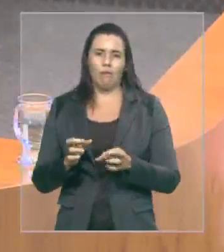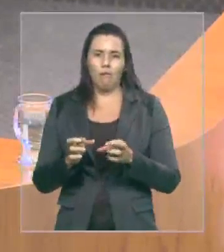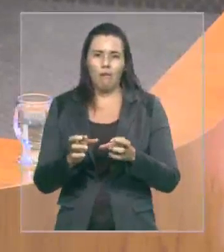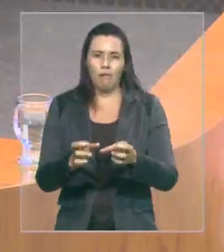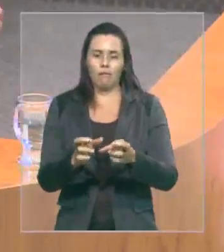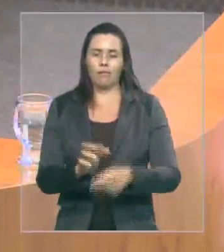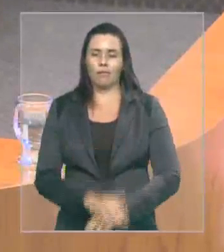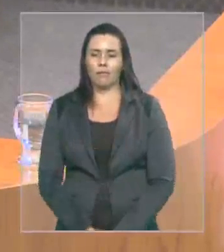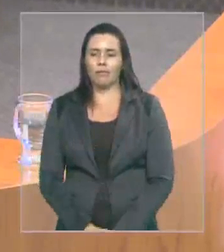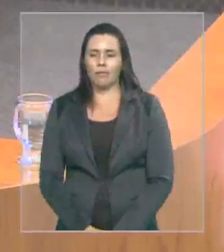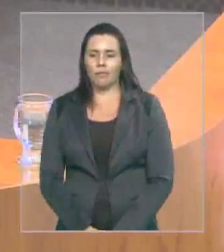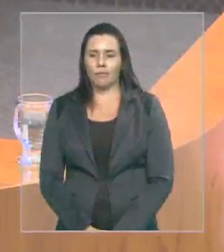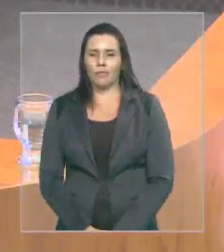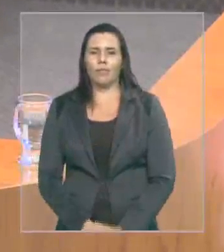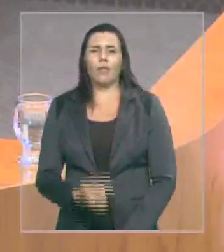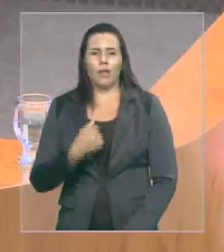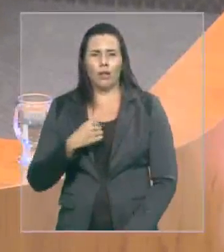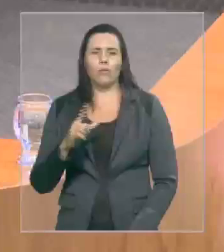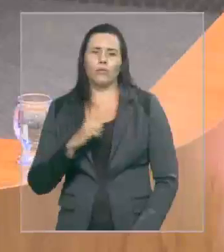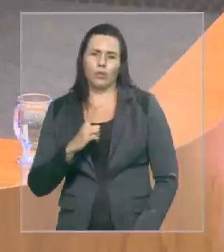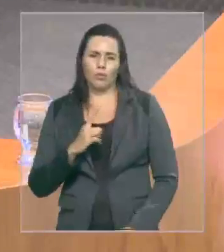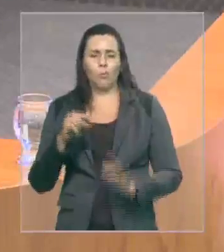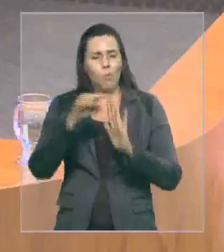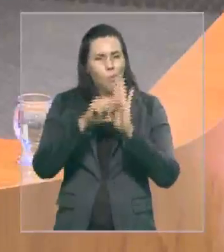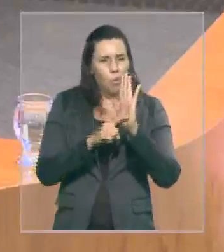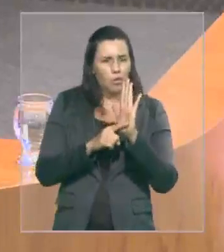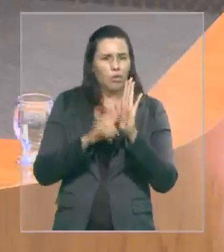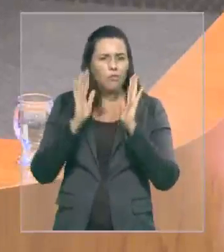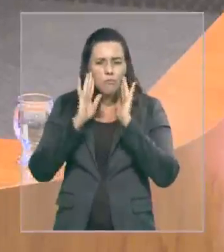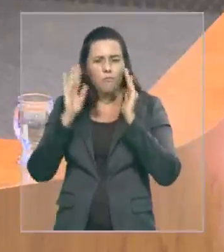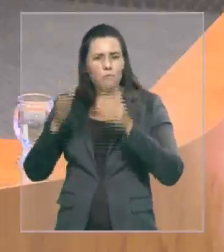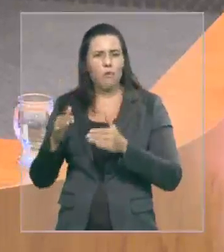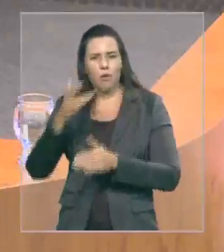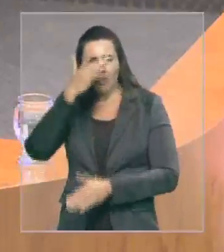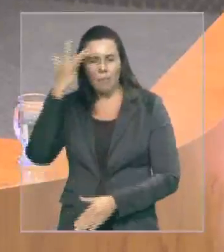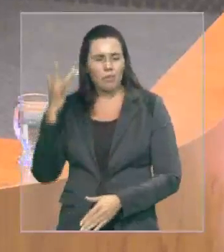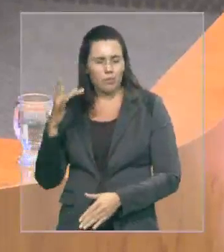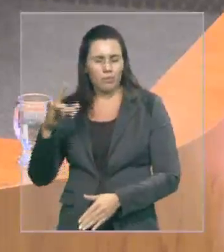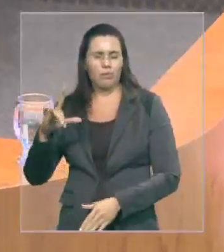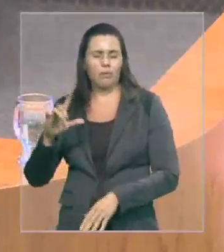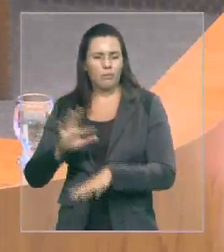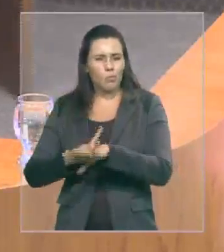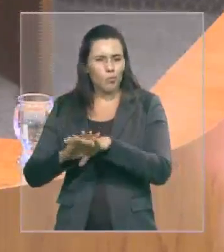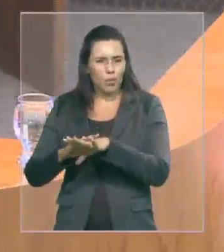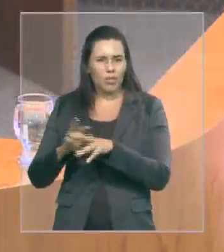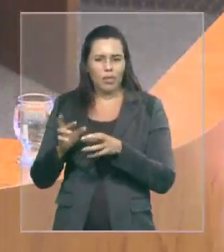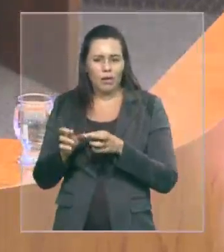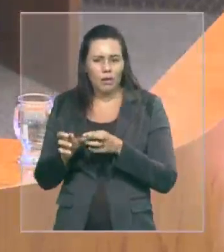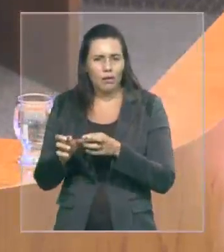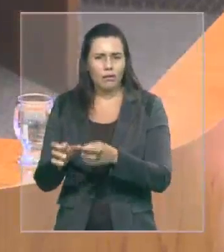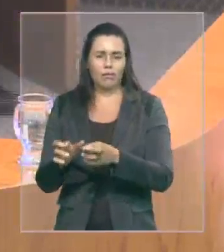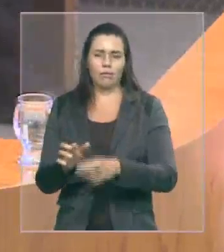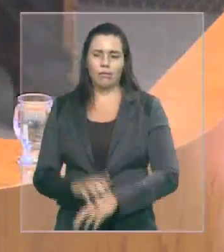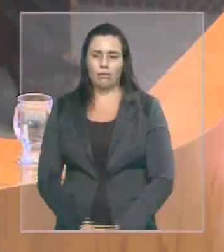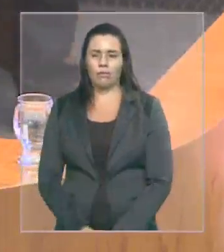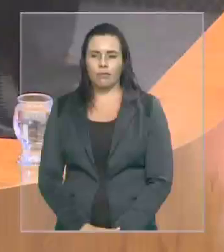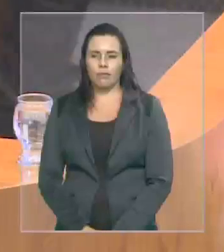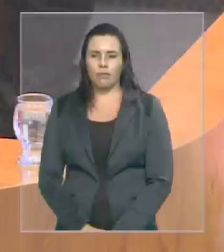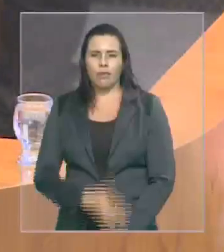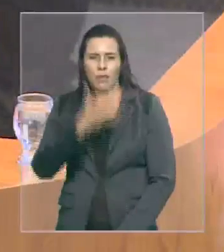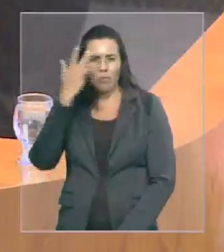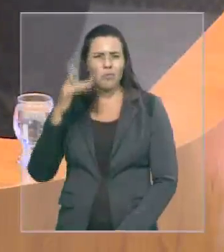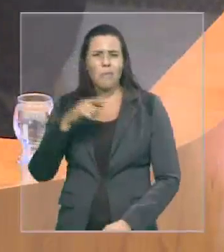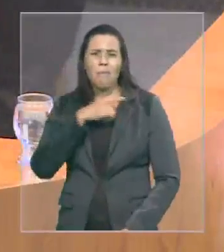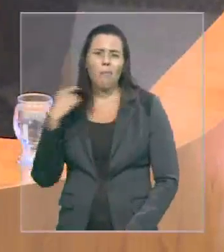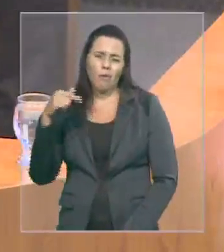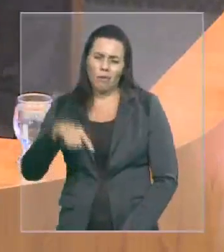Um estatuto da pessoa com câncer. A pessoa com câncer morre nas filas em São Luís. E isso é ser medíocre. Vamos amanhã, às